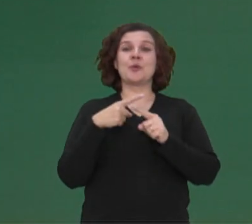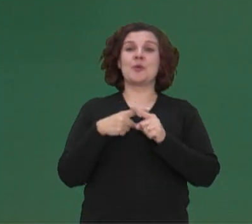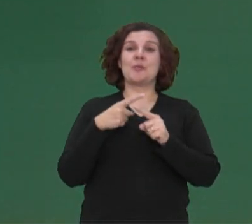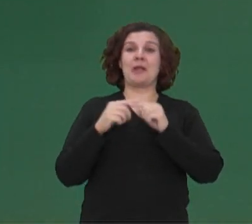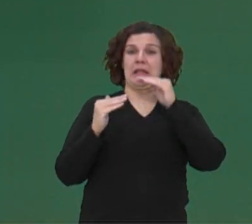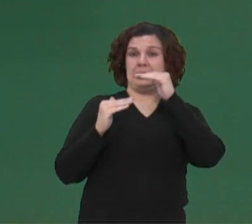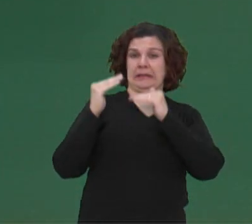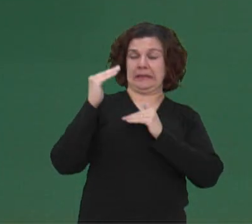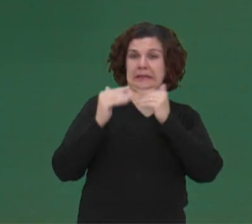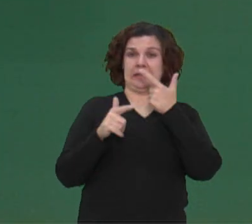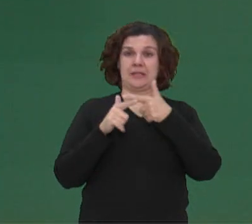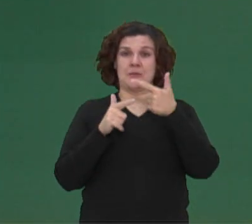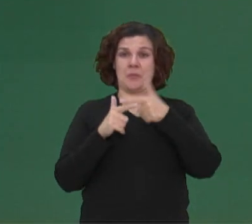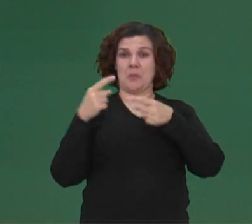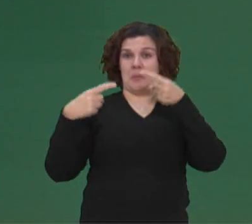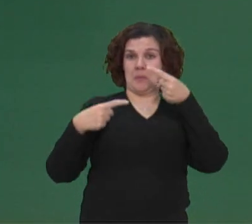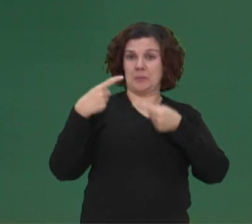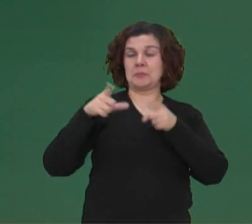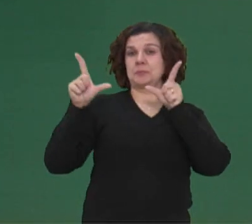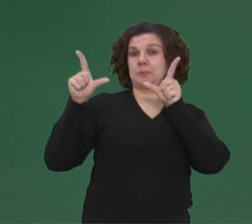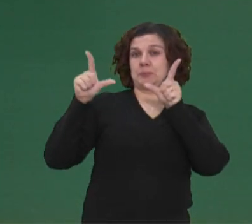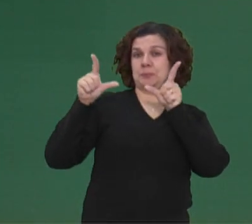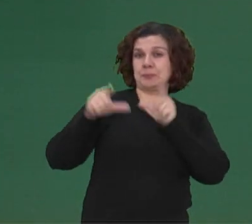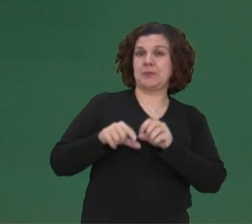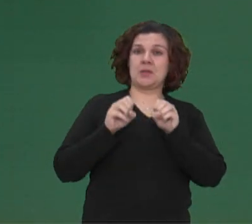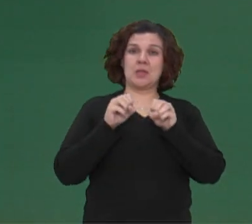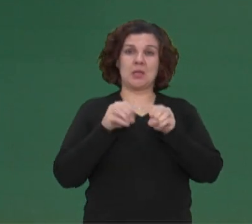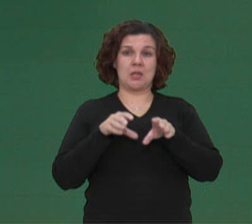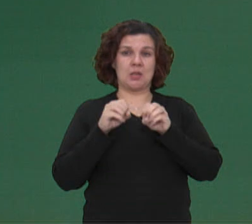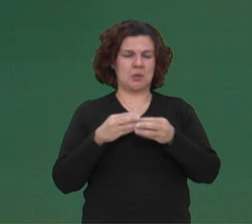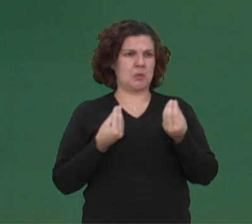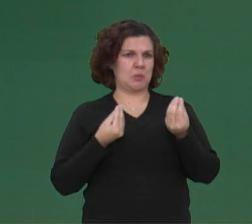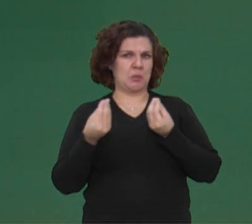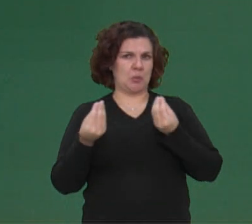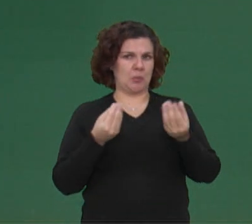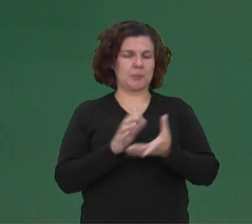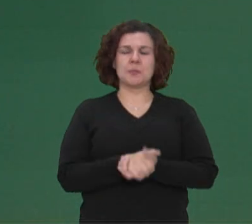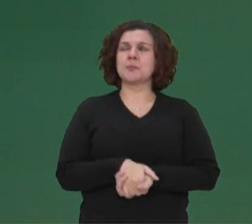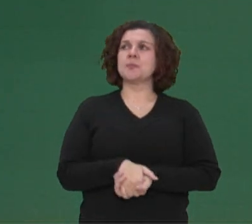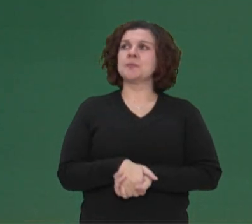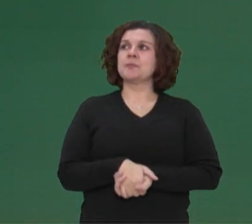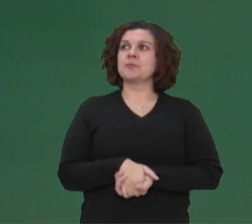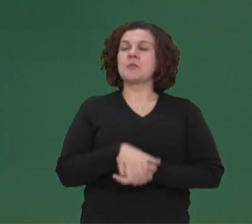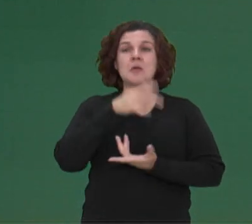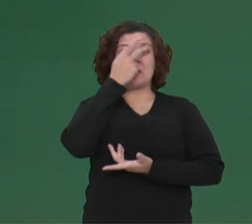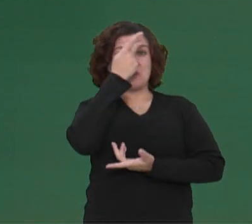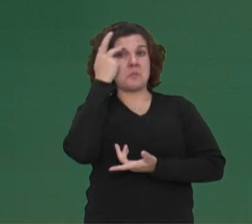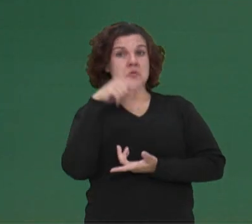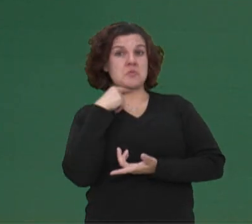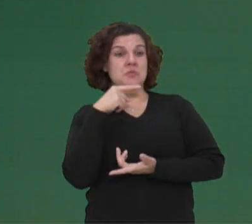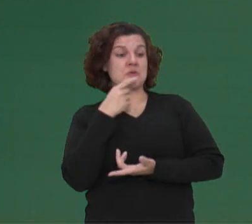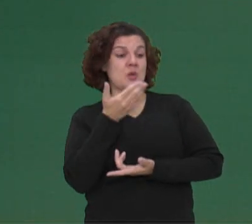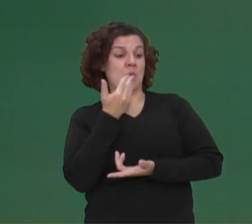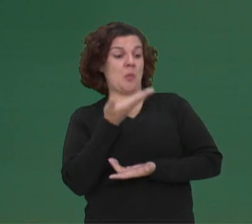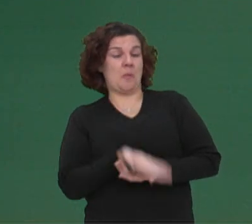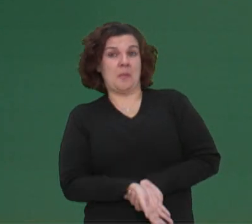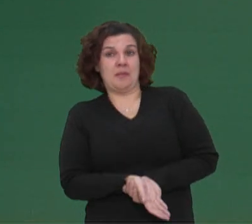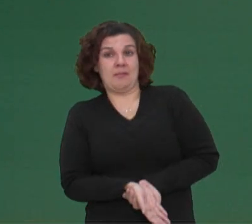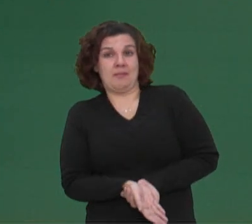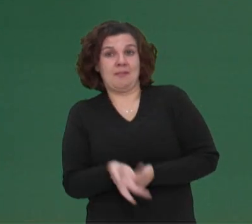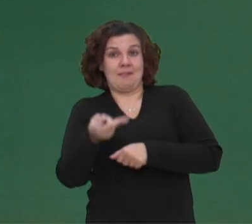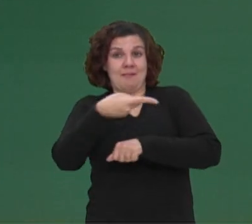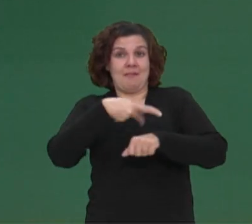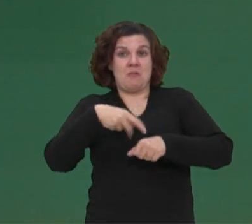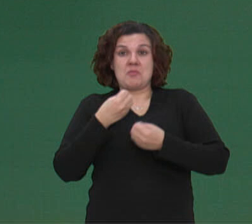política provoca um baixo nível de educação. Como as pessoas mal conseguem comer direito em alguns